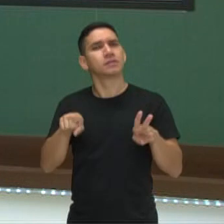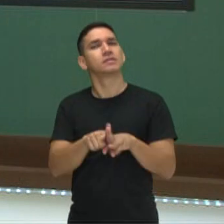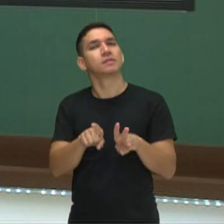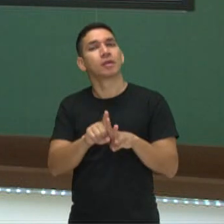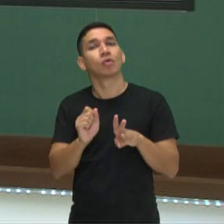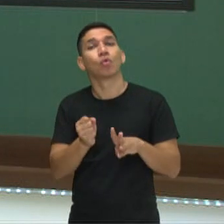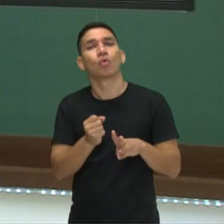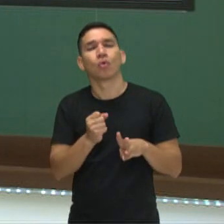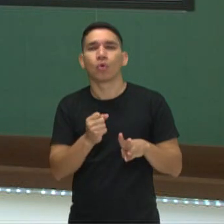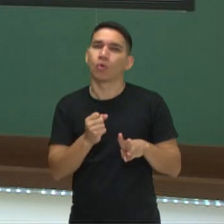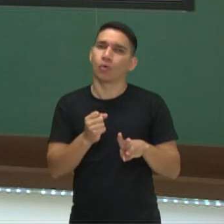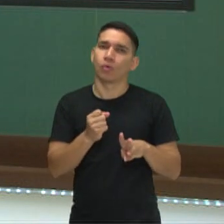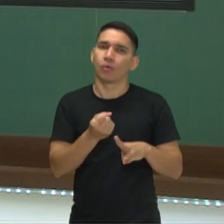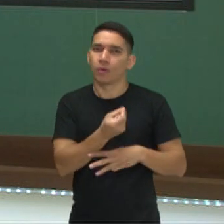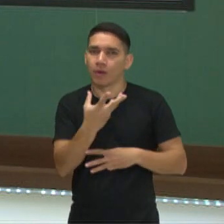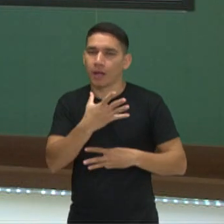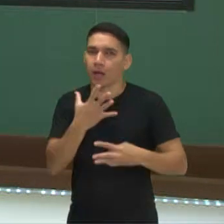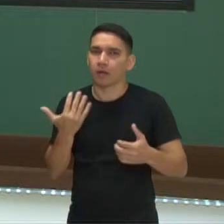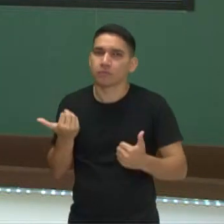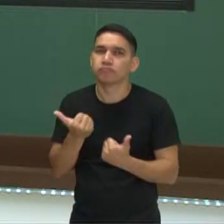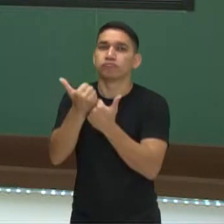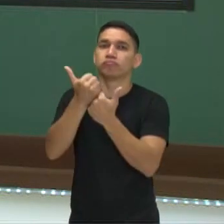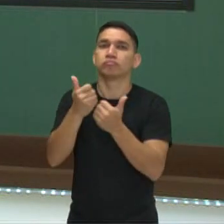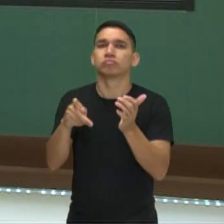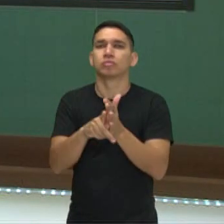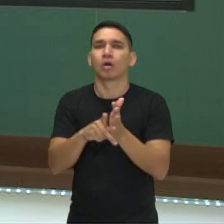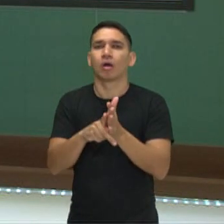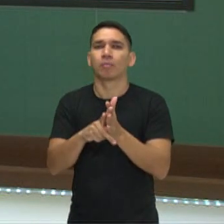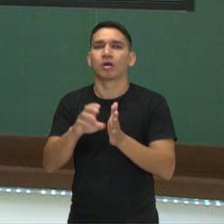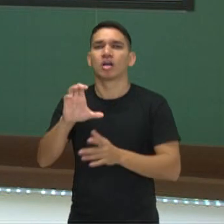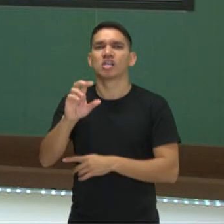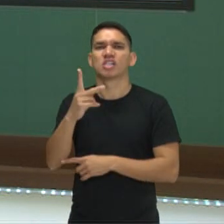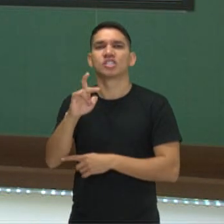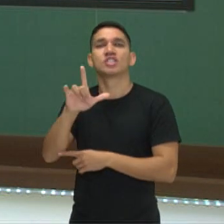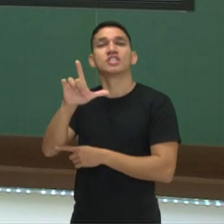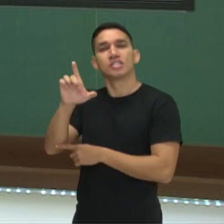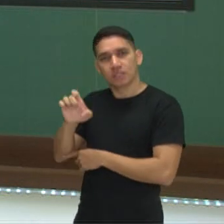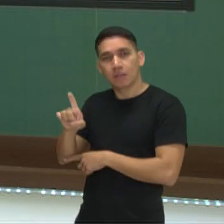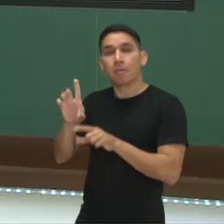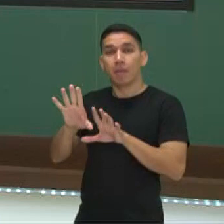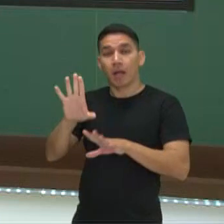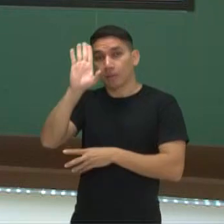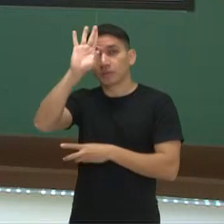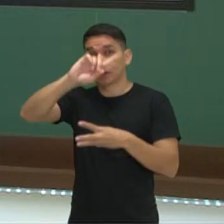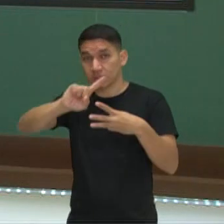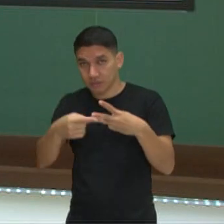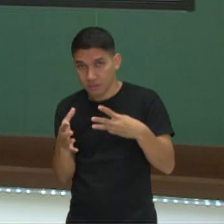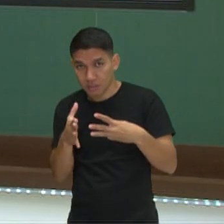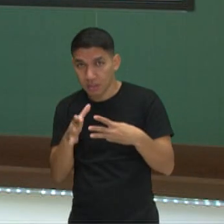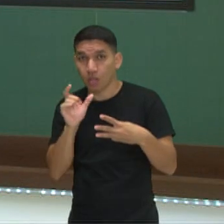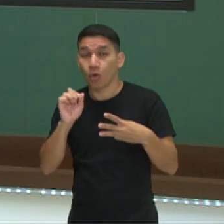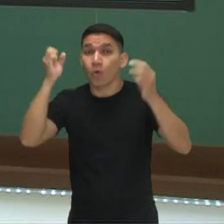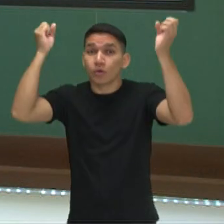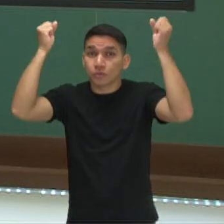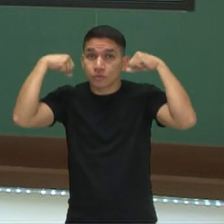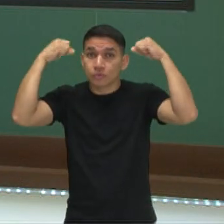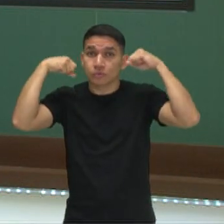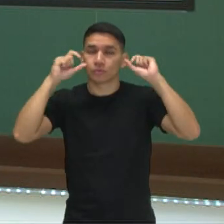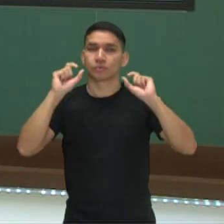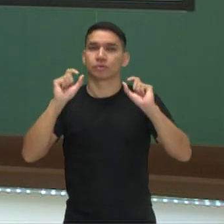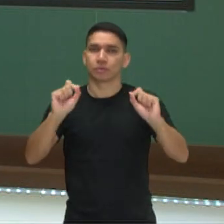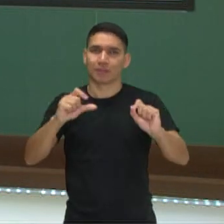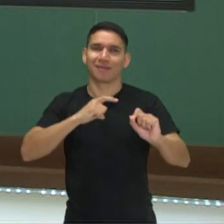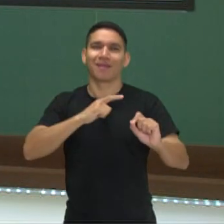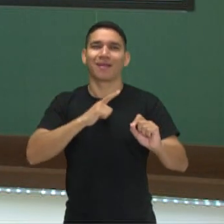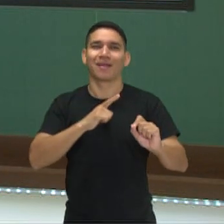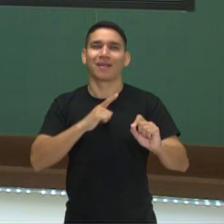hoje em dia do Chile, mas sobretudo entre esses três, em que o México entra com a